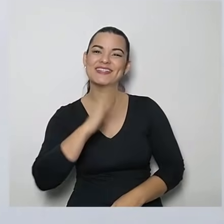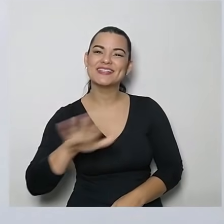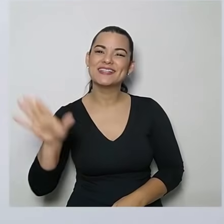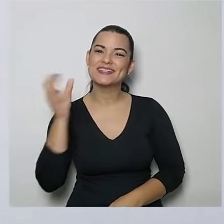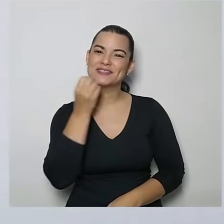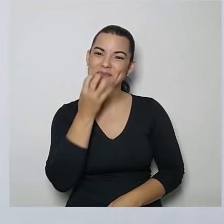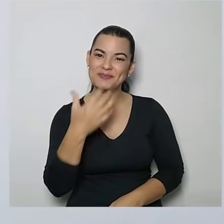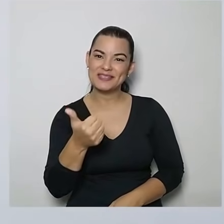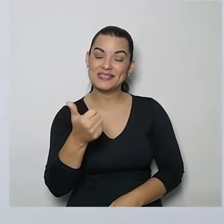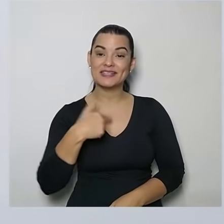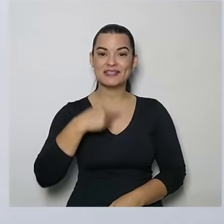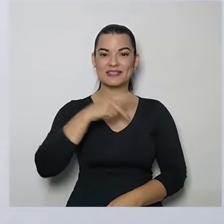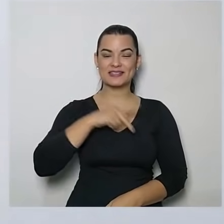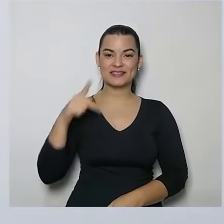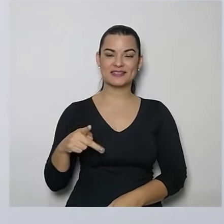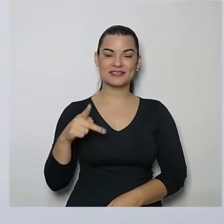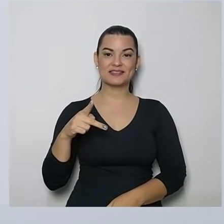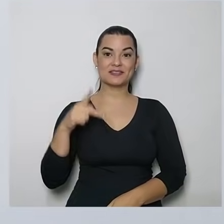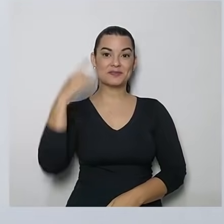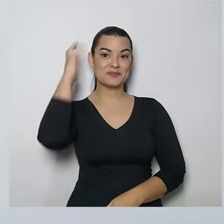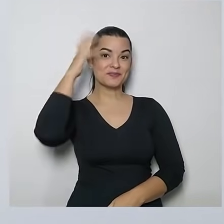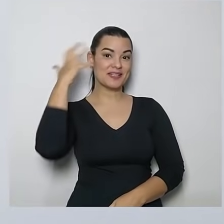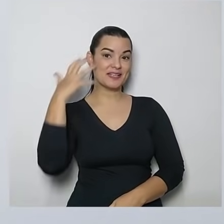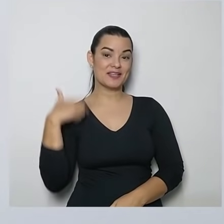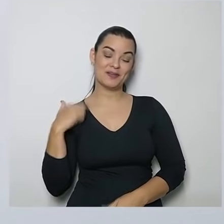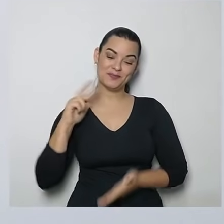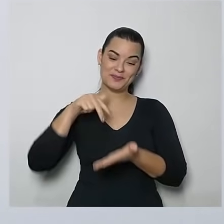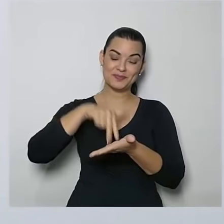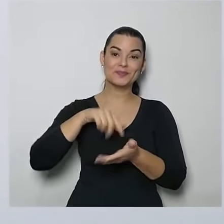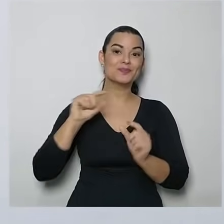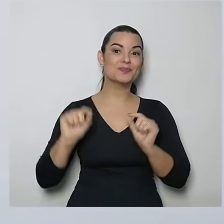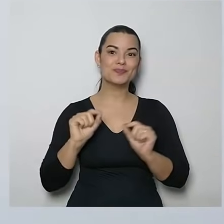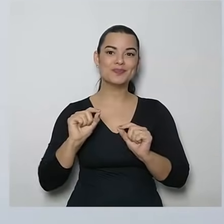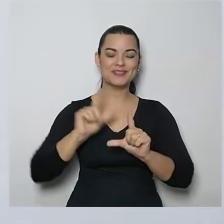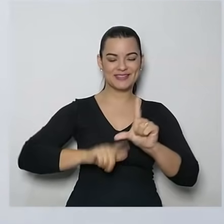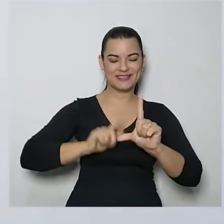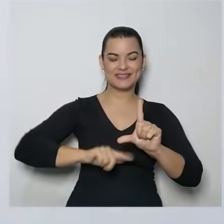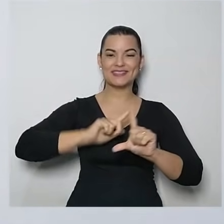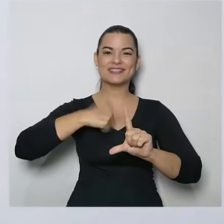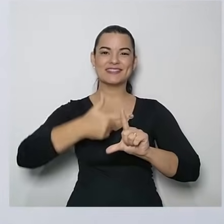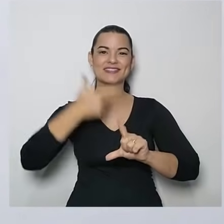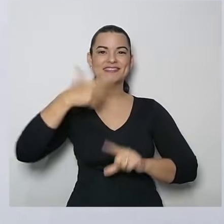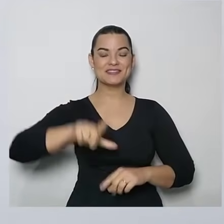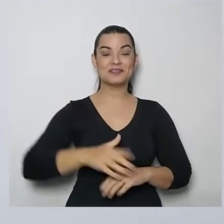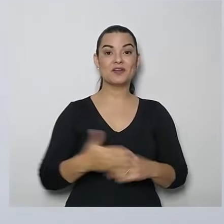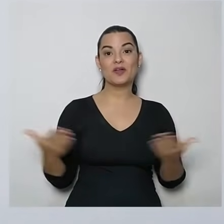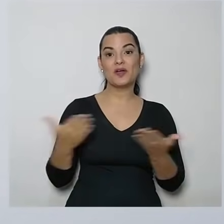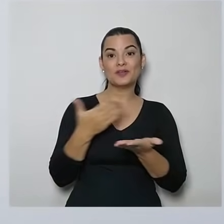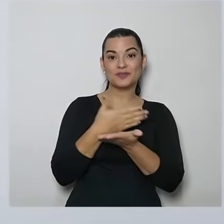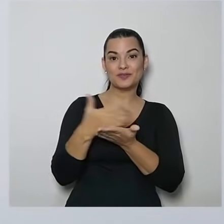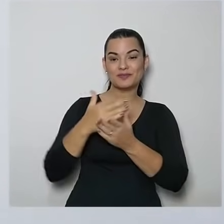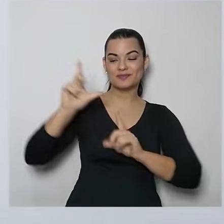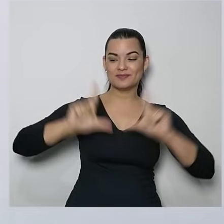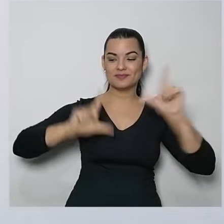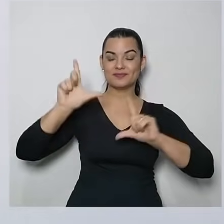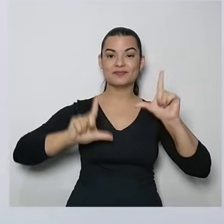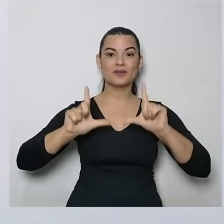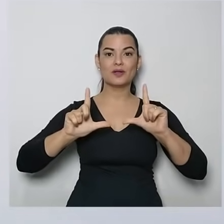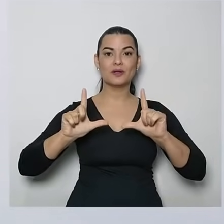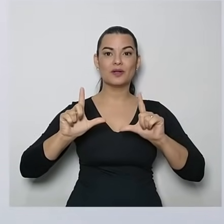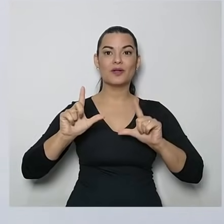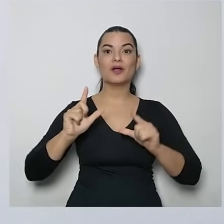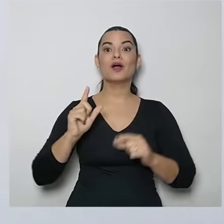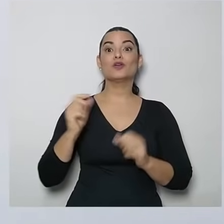Olá, crianças! Eu sou a professora Raquel, estou aqui com Além das Letras. Hoje nós vamos começar o quadro conhecendo com a